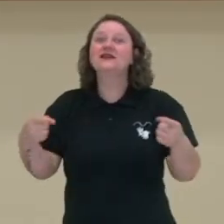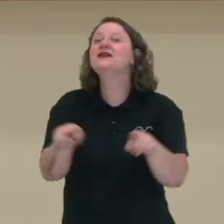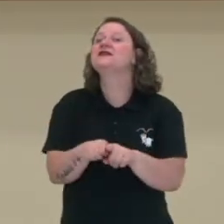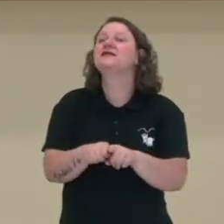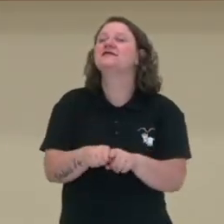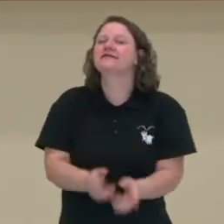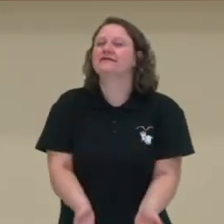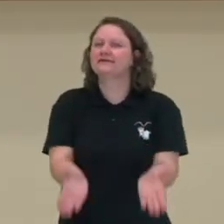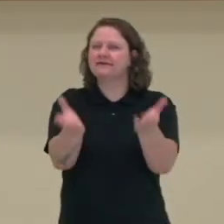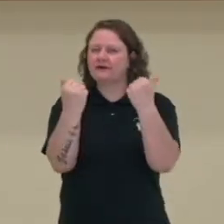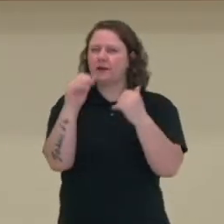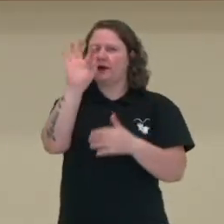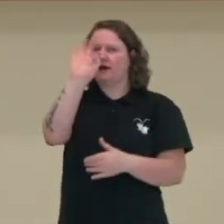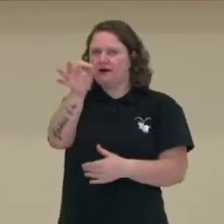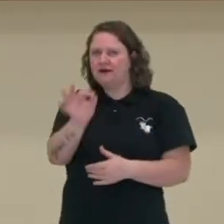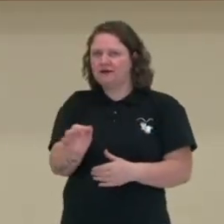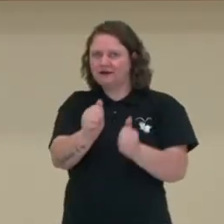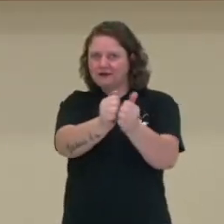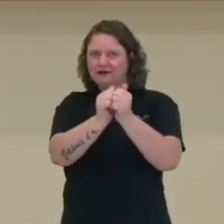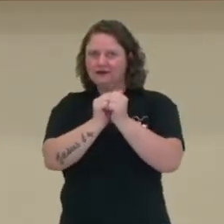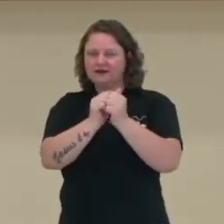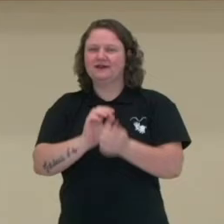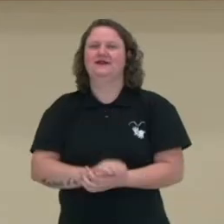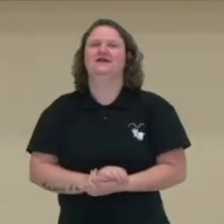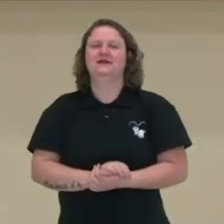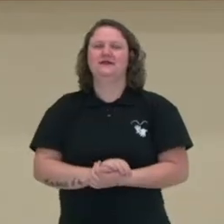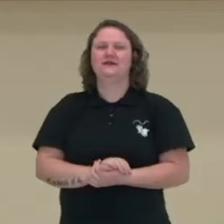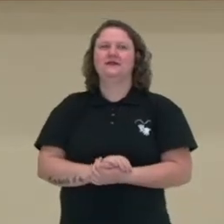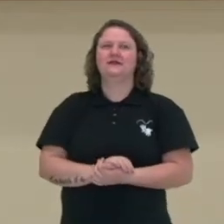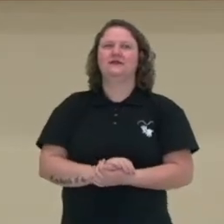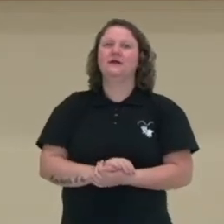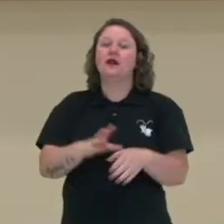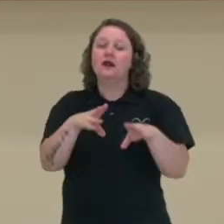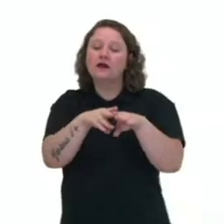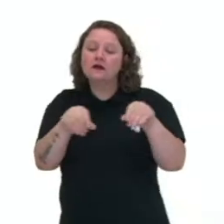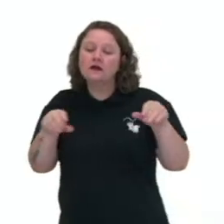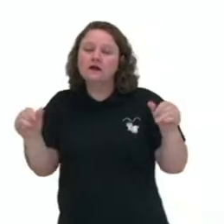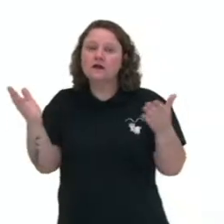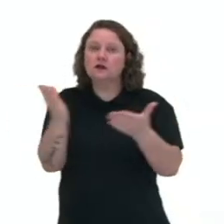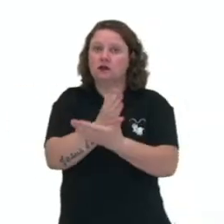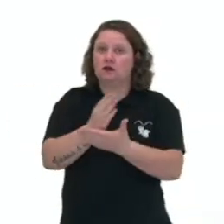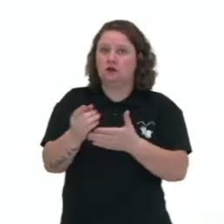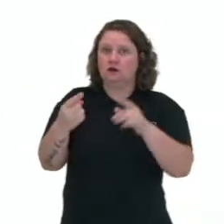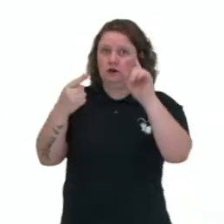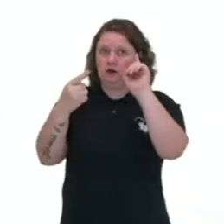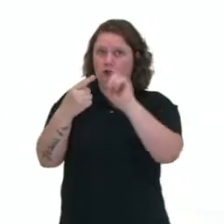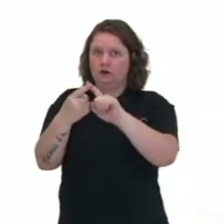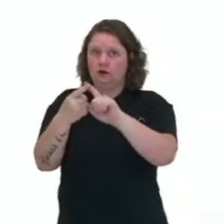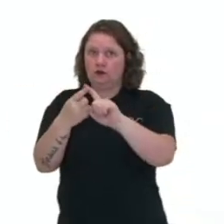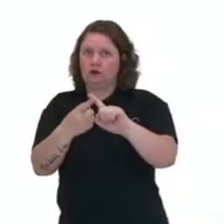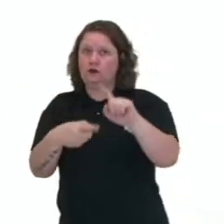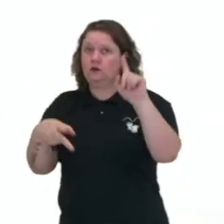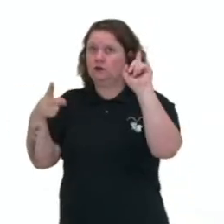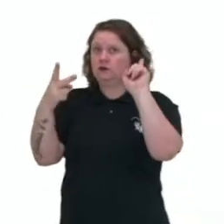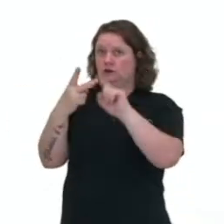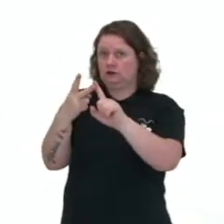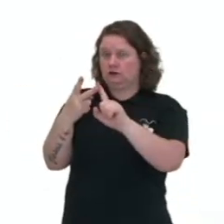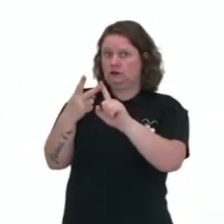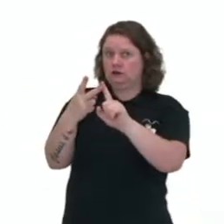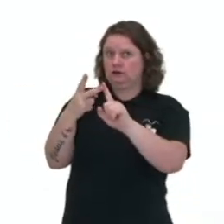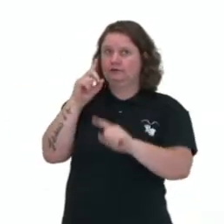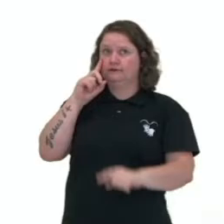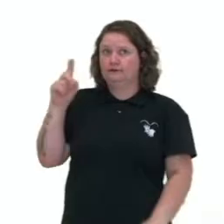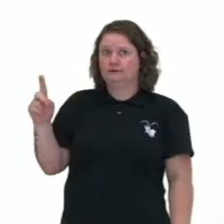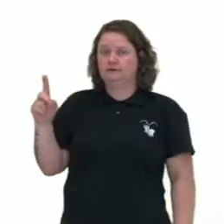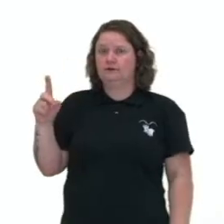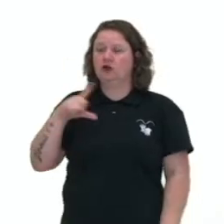Voltei! Bora lá com o Gerson, junto conosco. As terras do senhorio eram divididas em três. Manso servil, as terras, né,